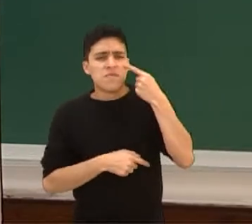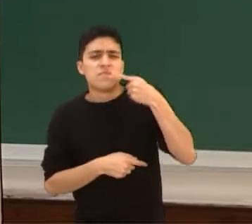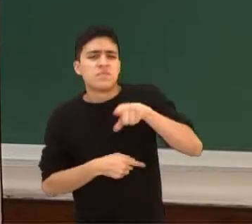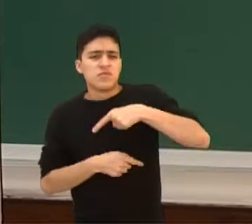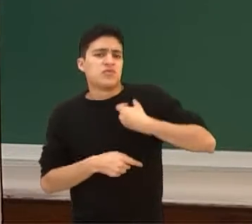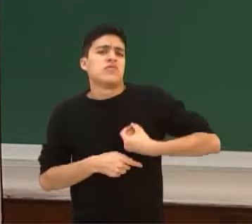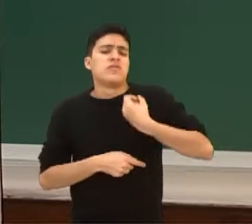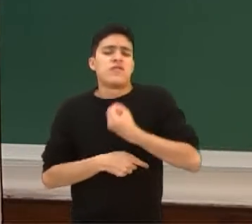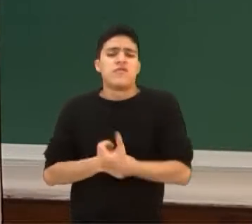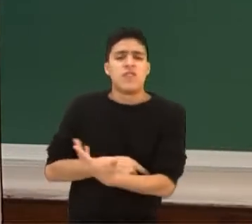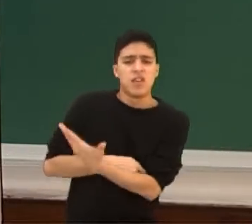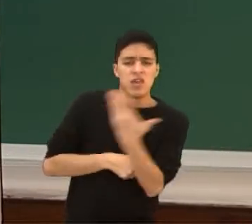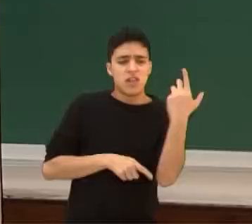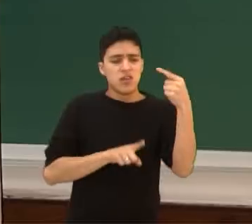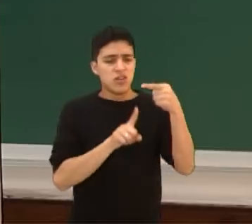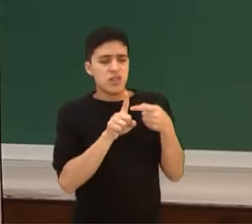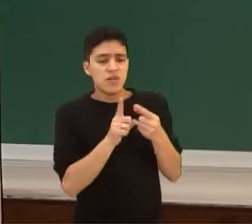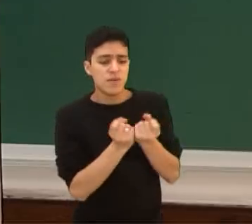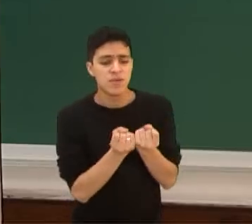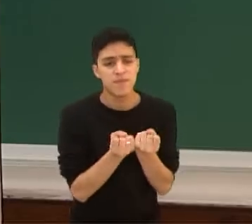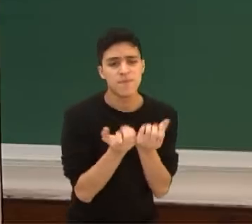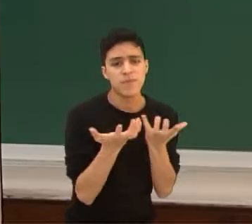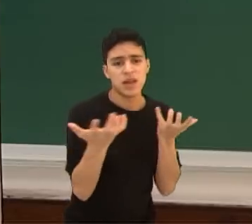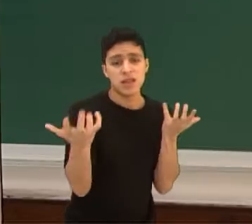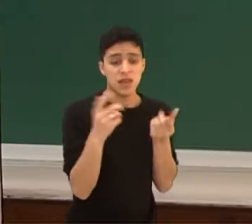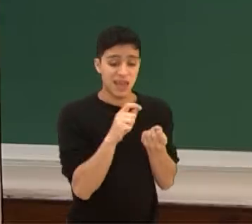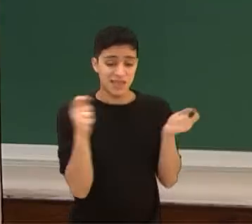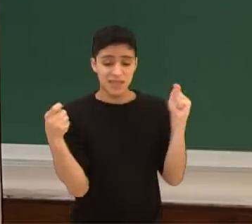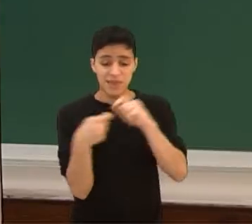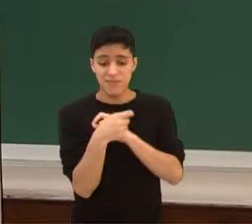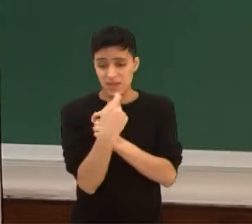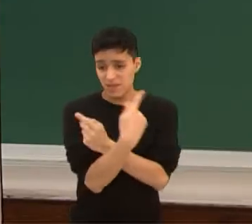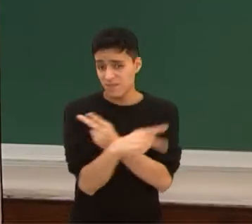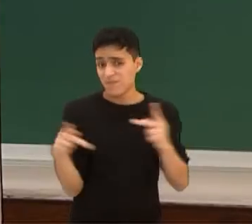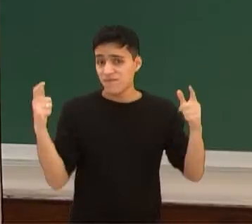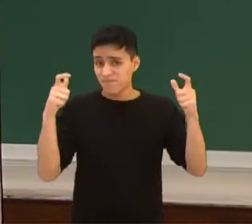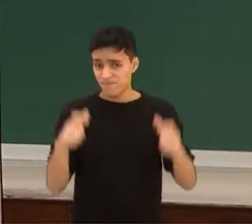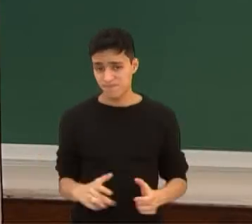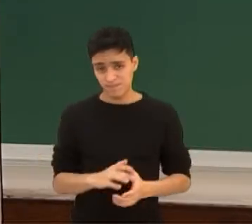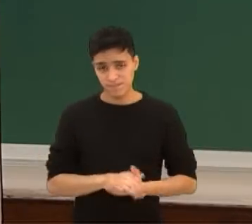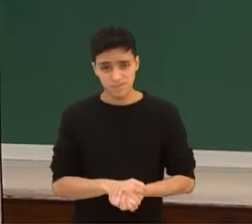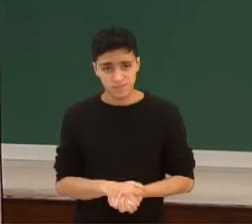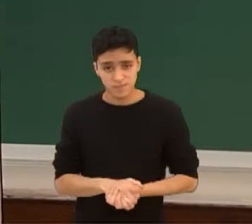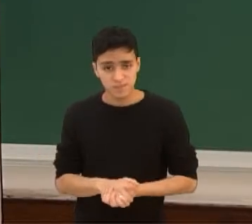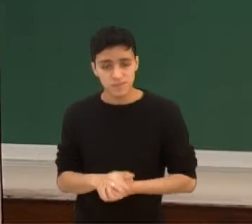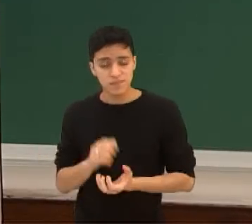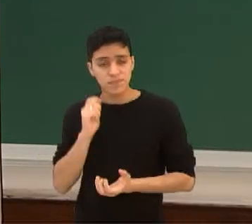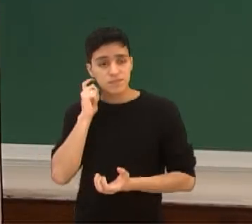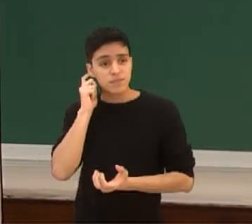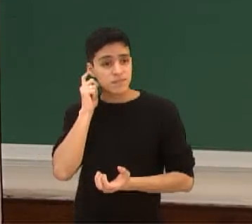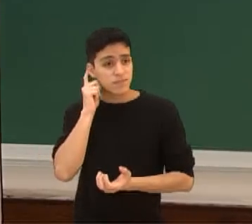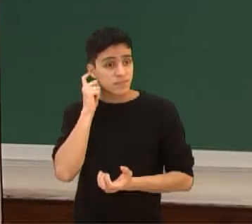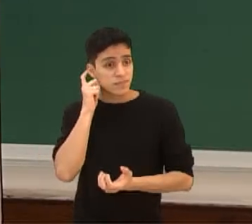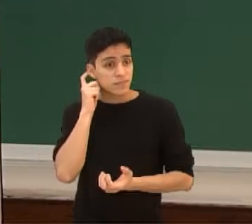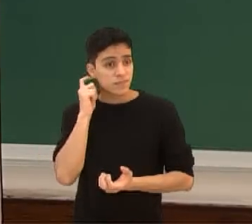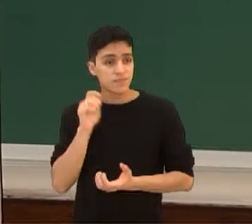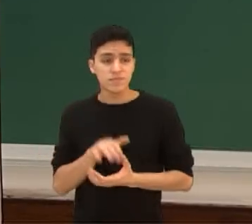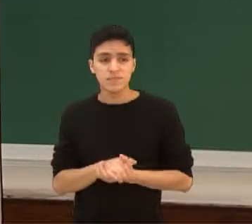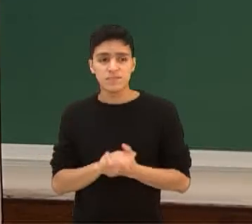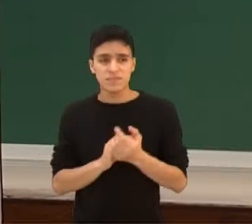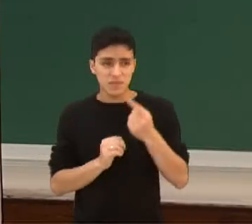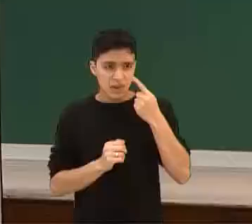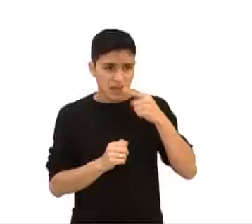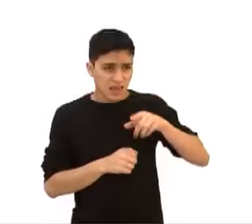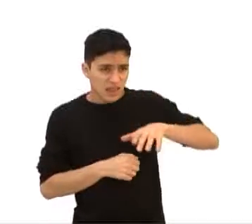várias formações, vários tipos de plantas adaptadas a estas condições. E essa vegetação